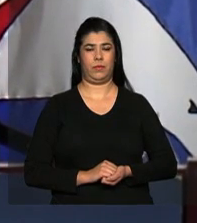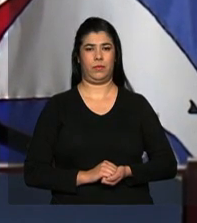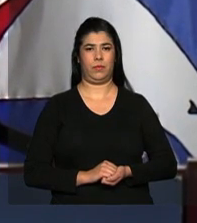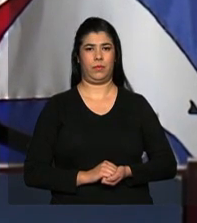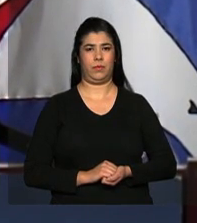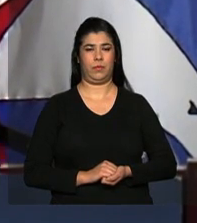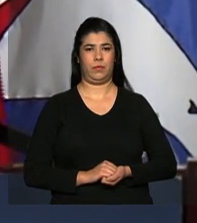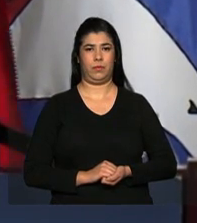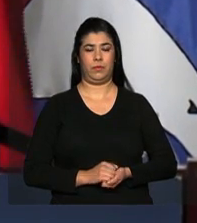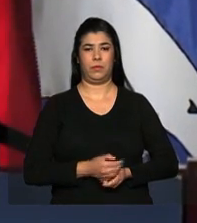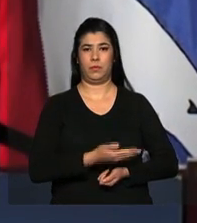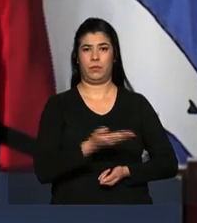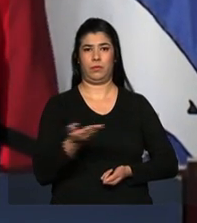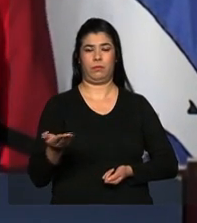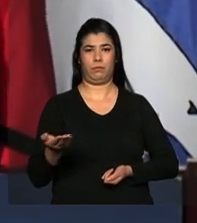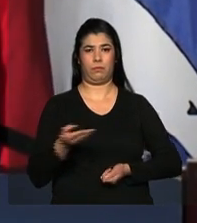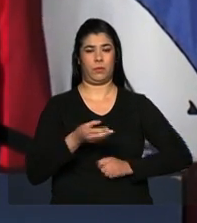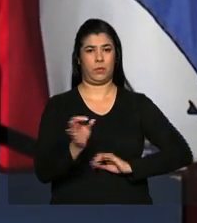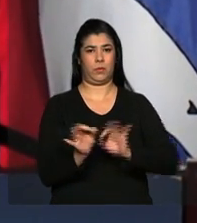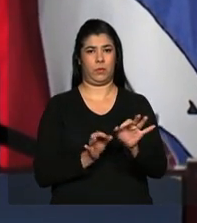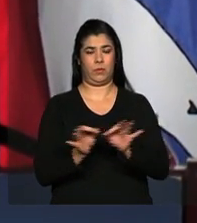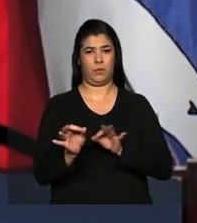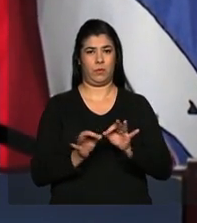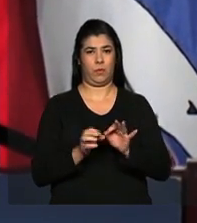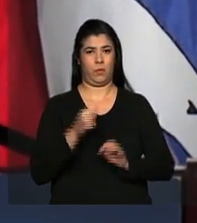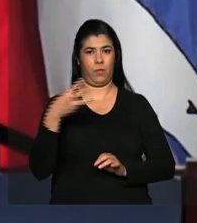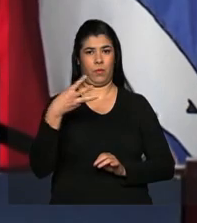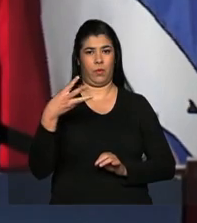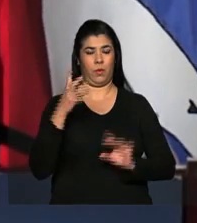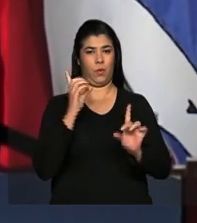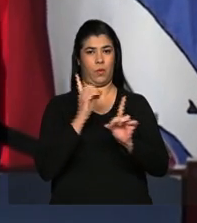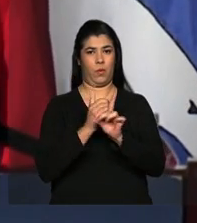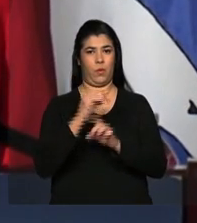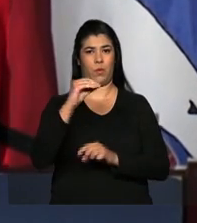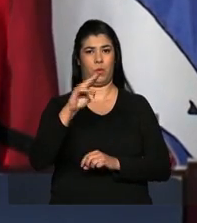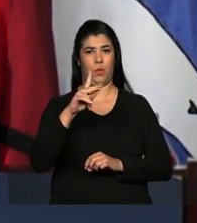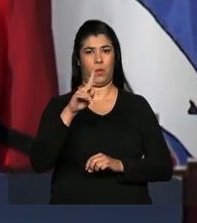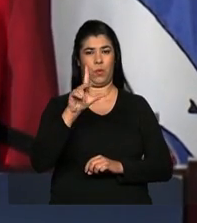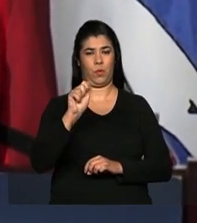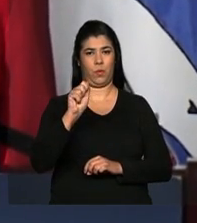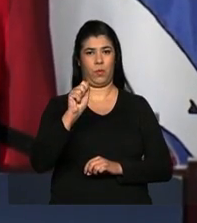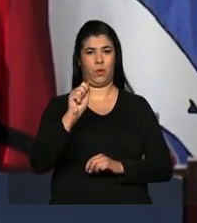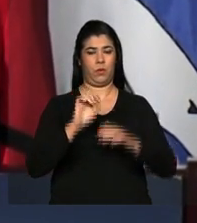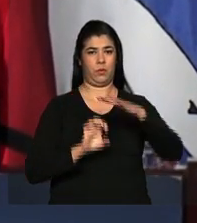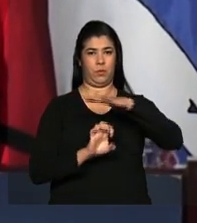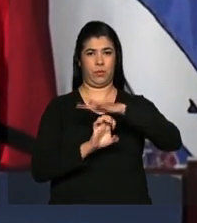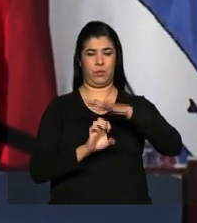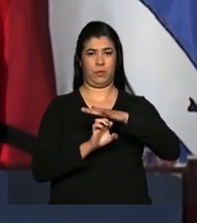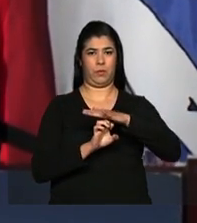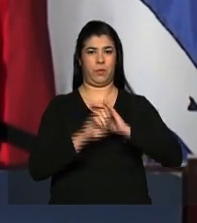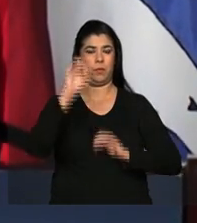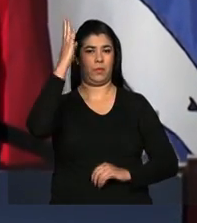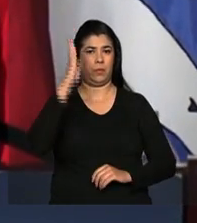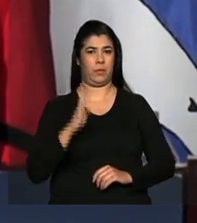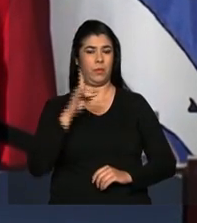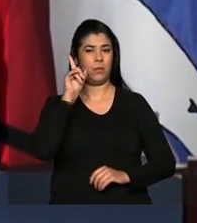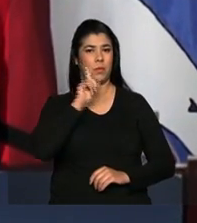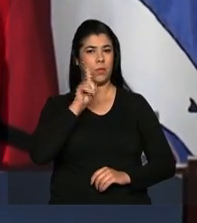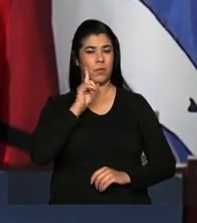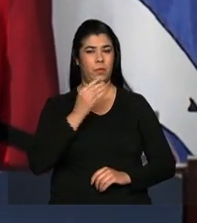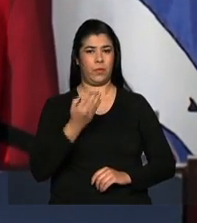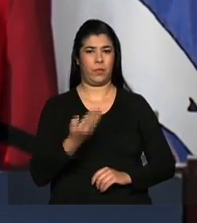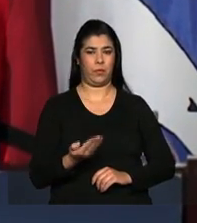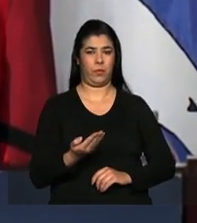Senhores organizadores da terceira cúpula empresarial Brasil-Estados Unidos, Tom